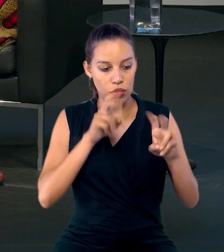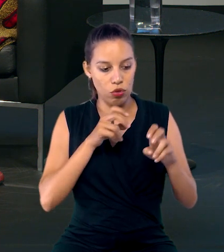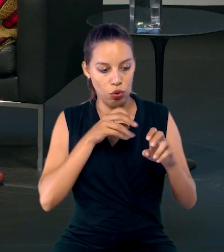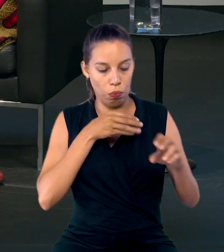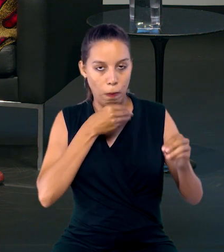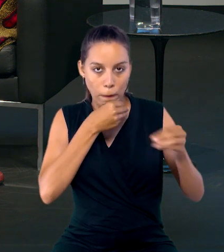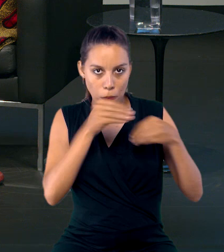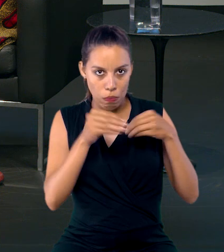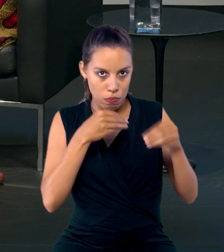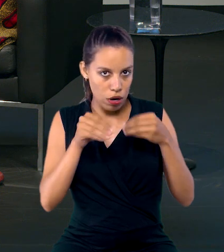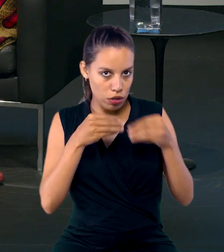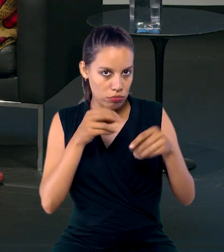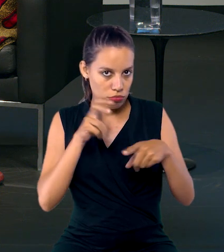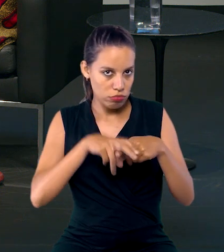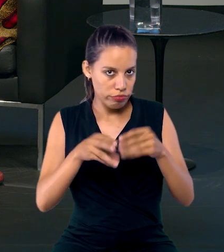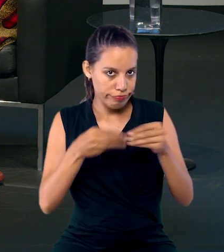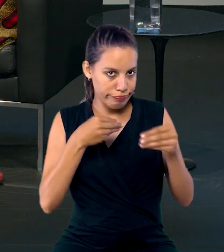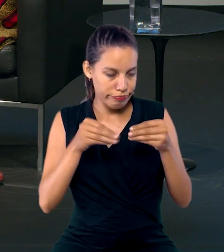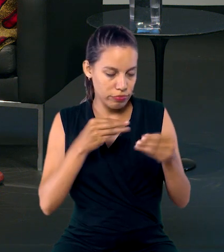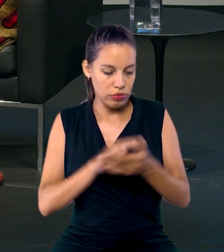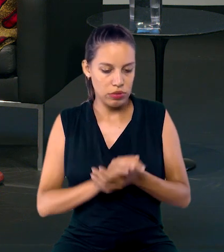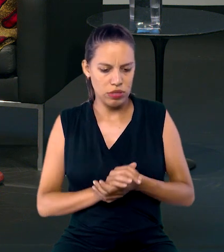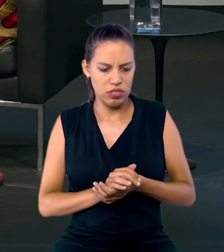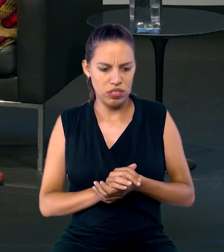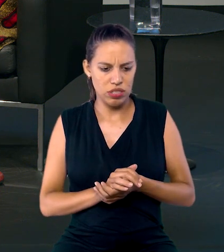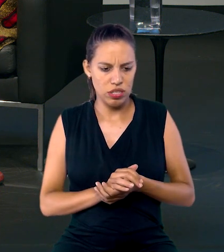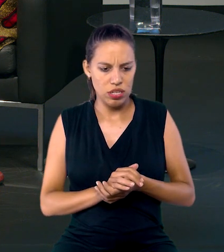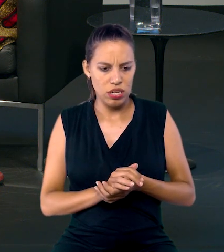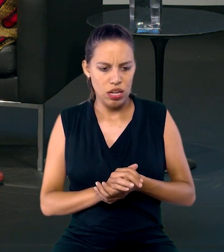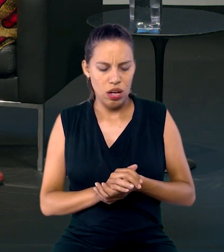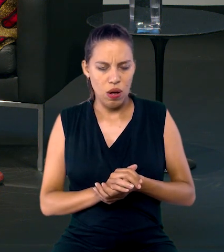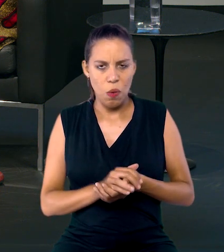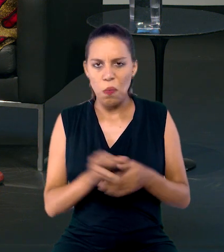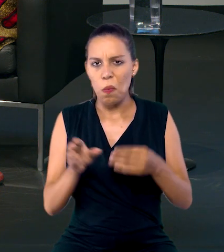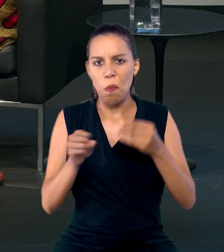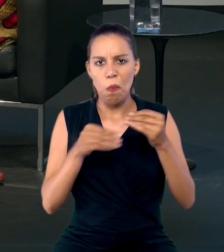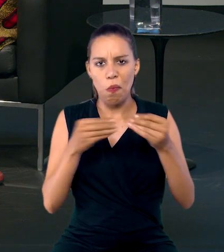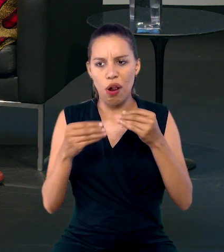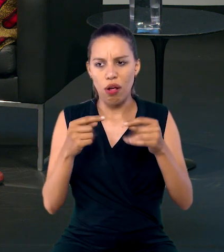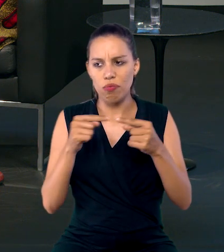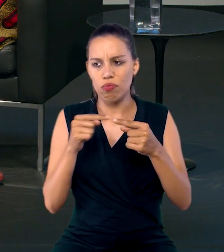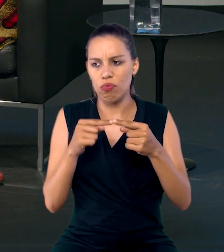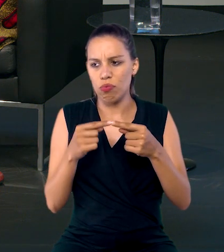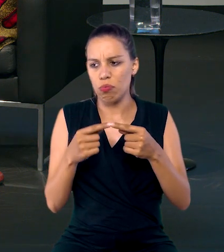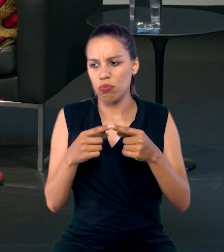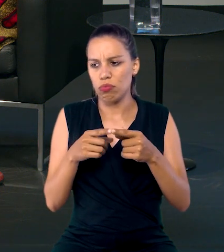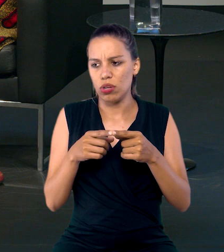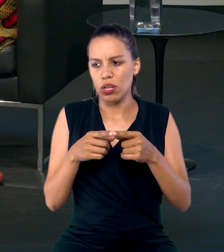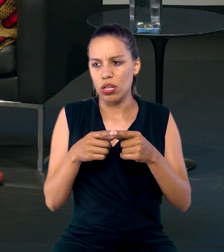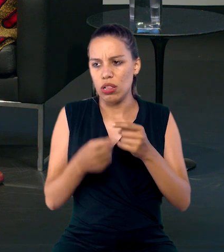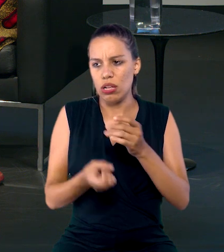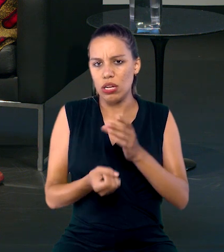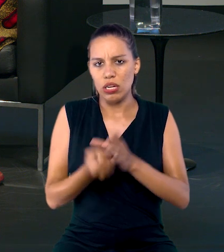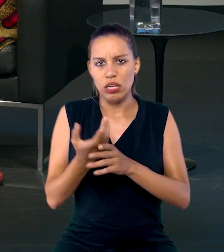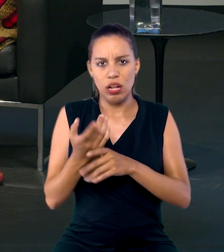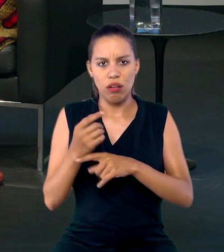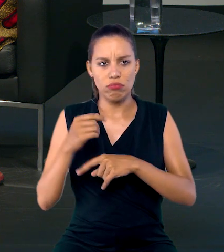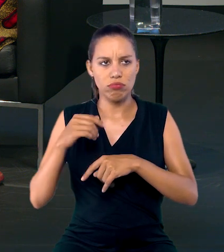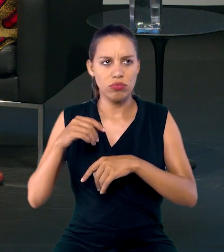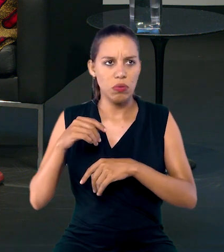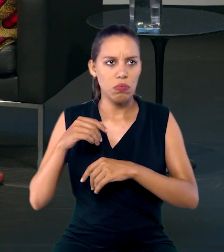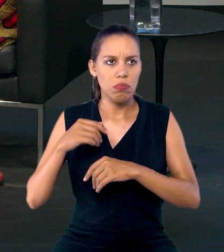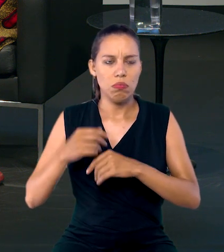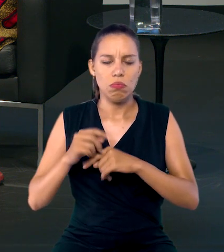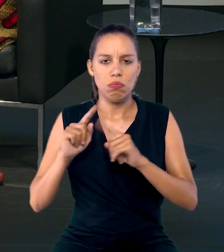plástico, né, da cadeira de plástico. E o plástico muito como esse símbolo da monocultura, da colonização, como algo que